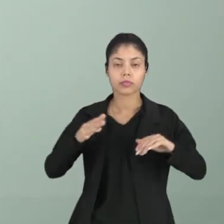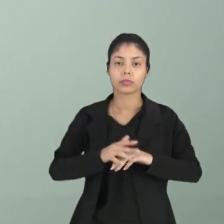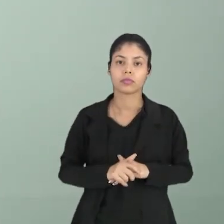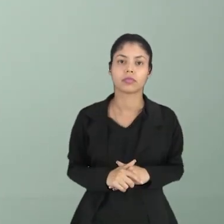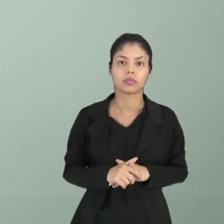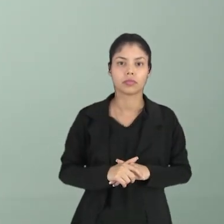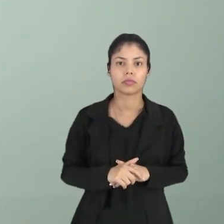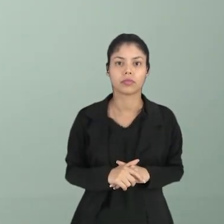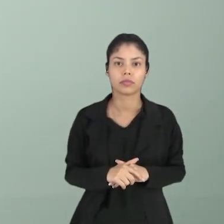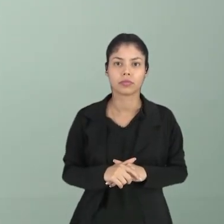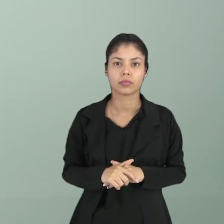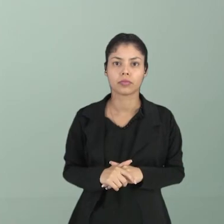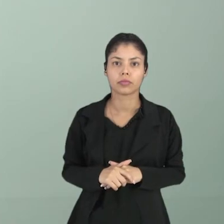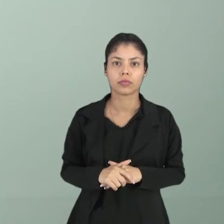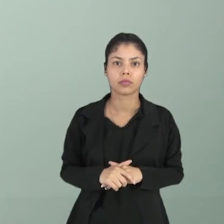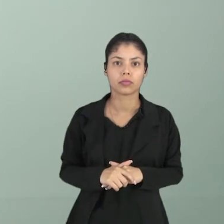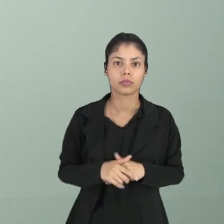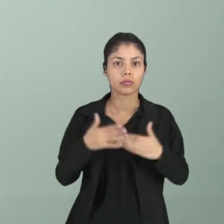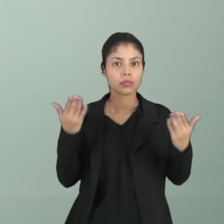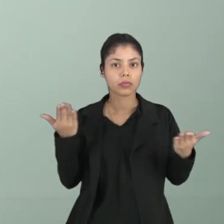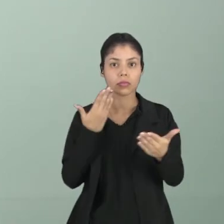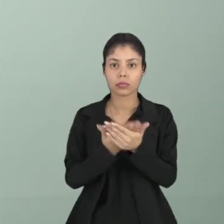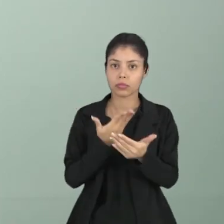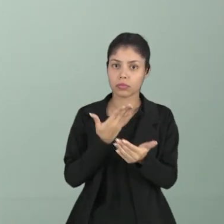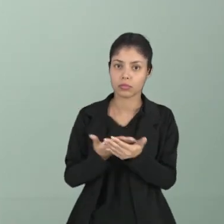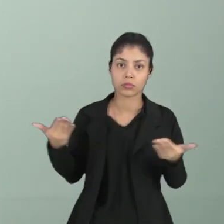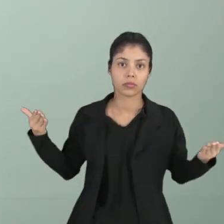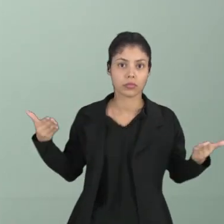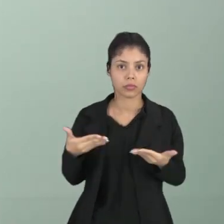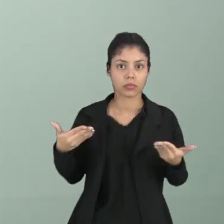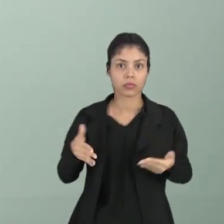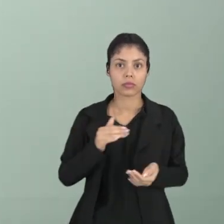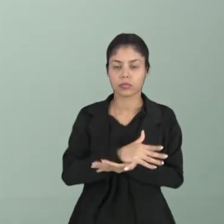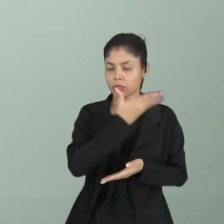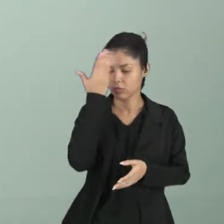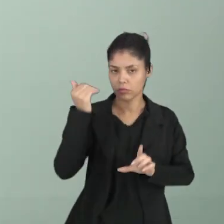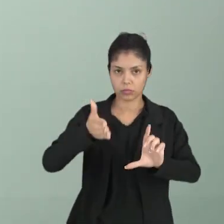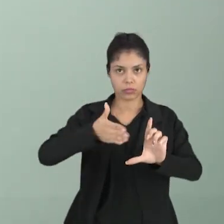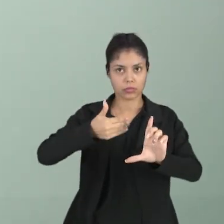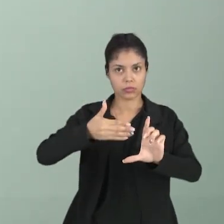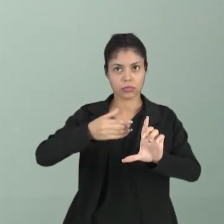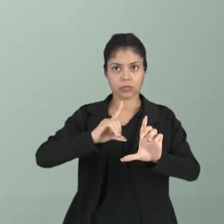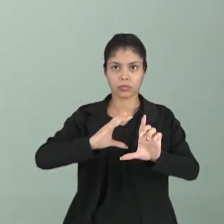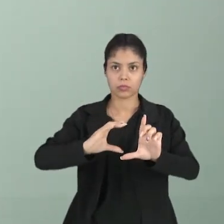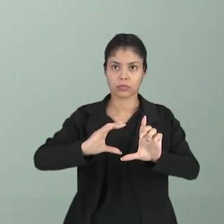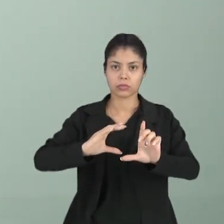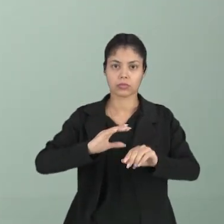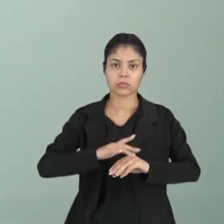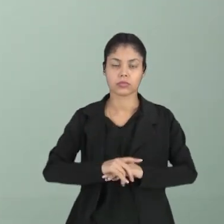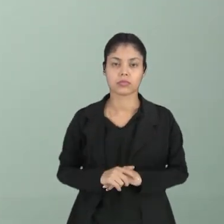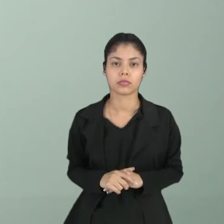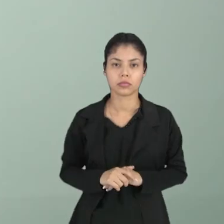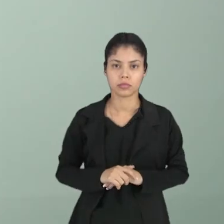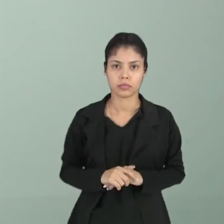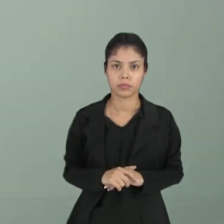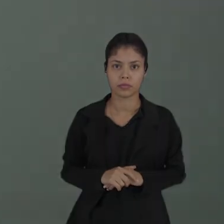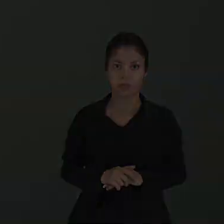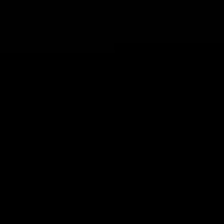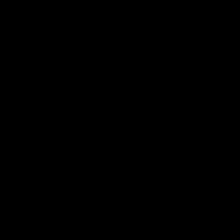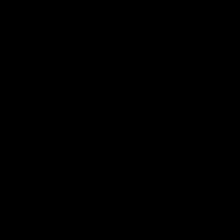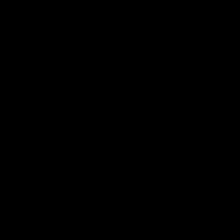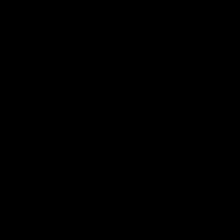uma preposição. E essa foi a nossa aula de hoje. Não esqueçam de acessar a plataforma Eduque.